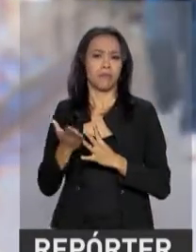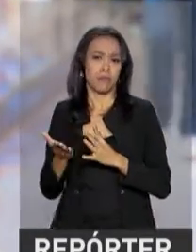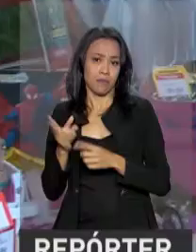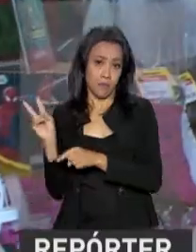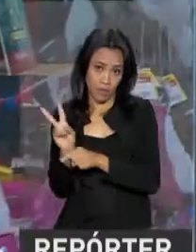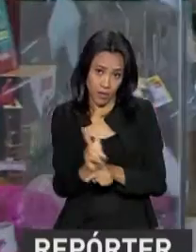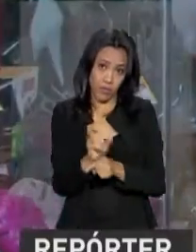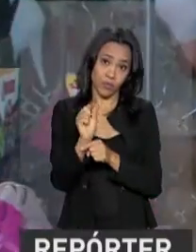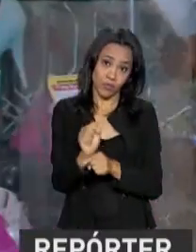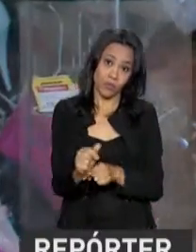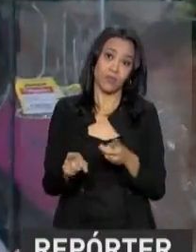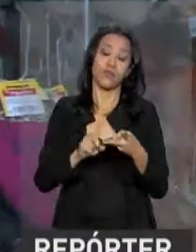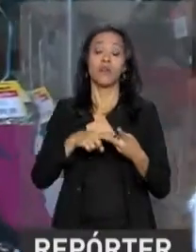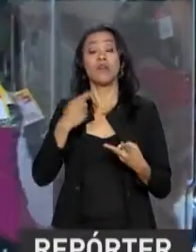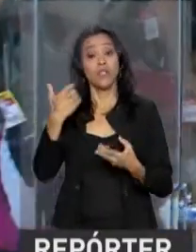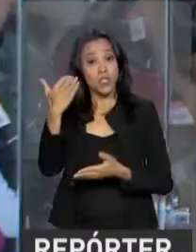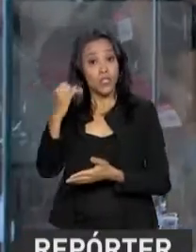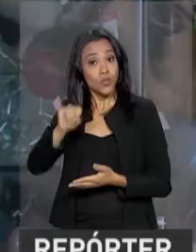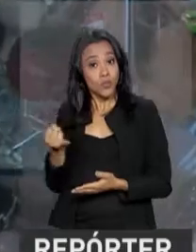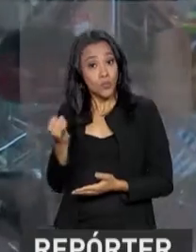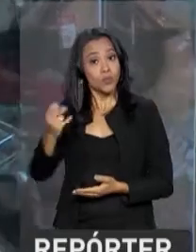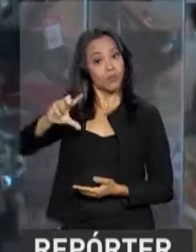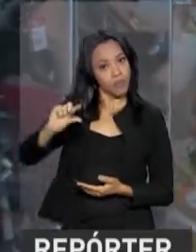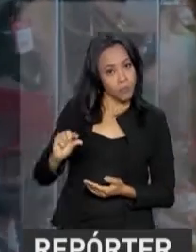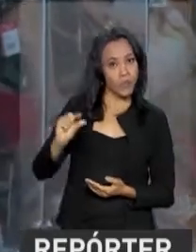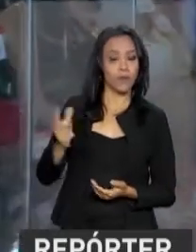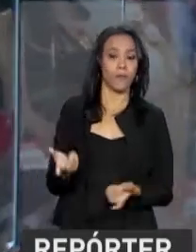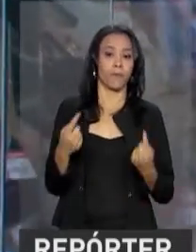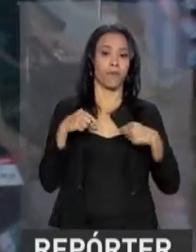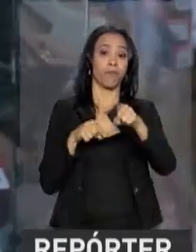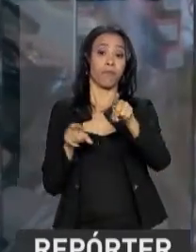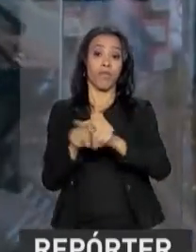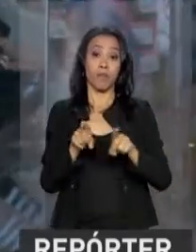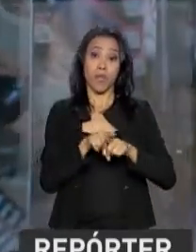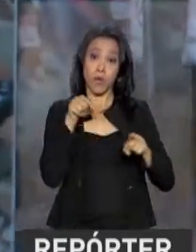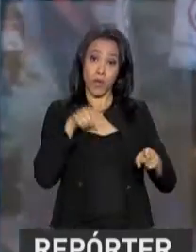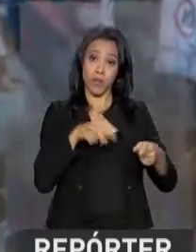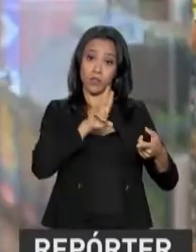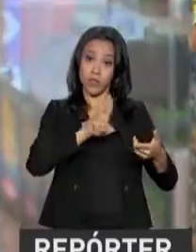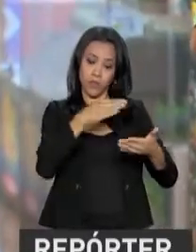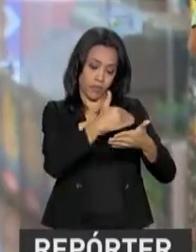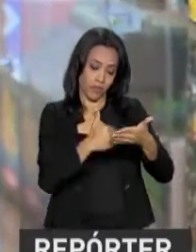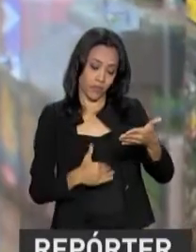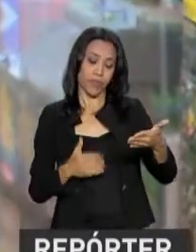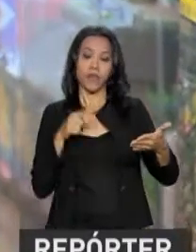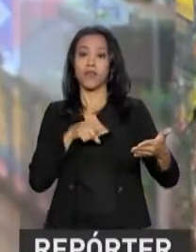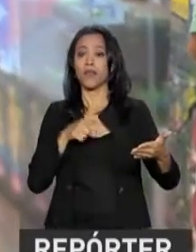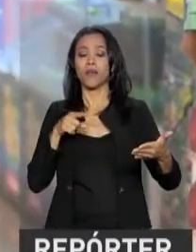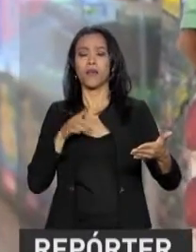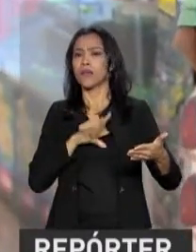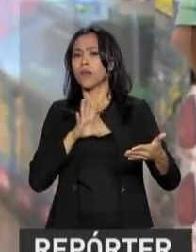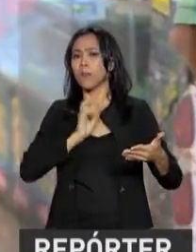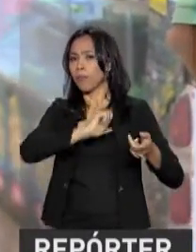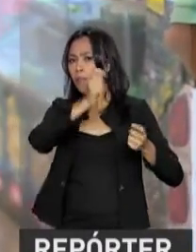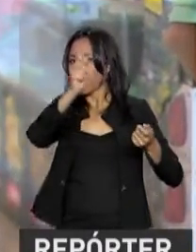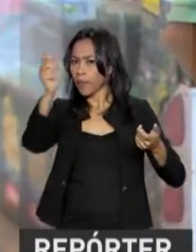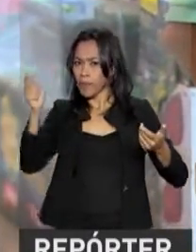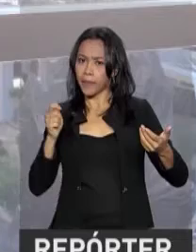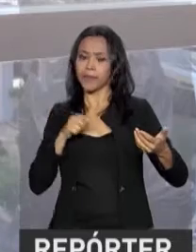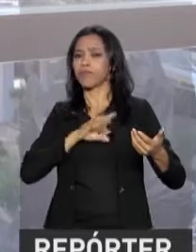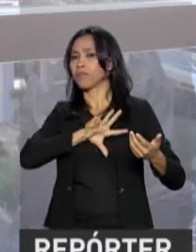conta também espera se que com o cadastro seja traçado um perfil mais completo sobre os pagamentos feitos pelo